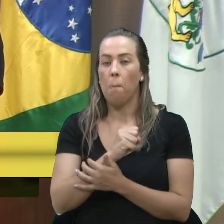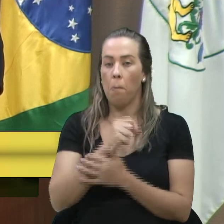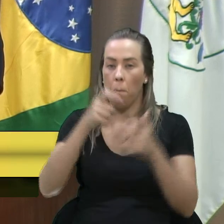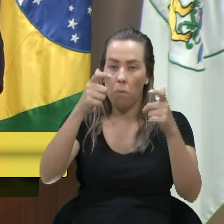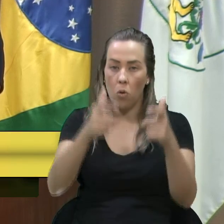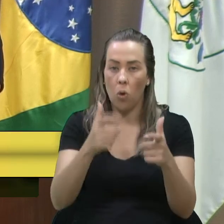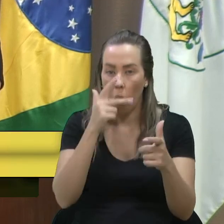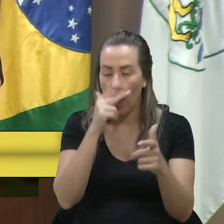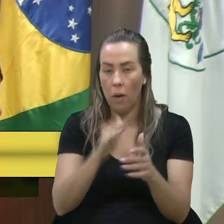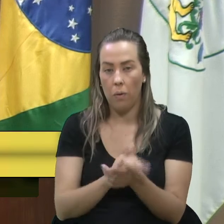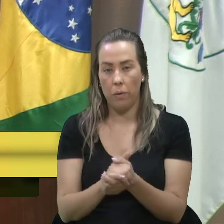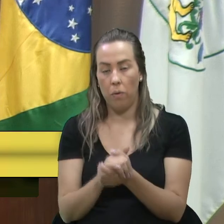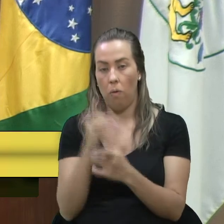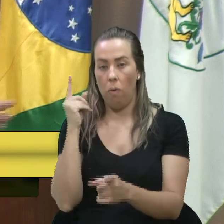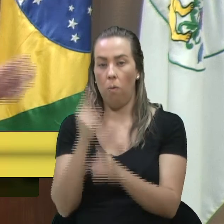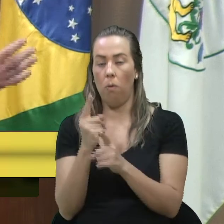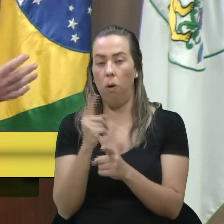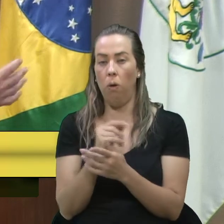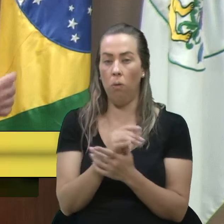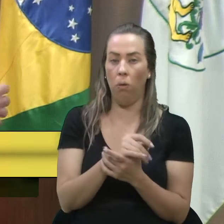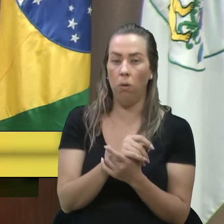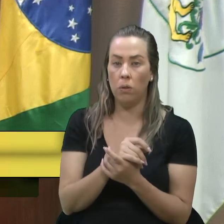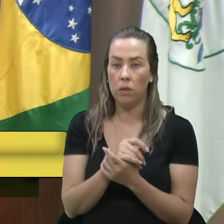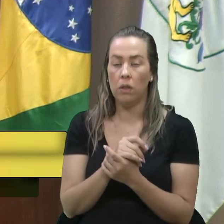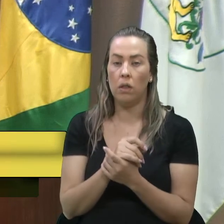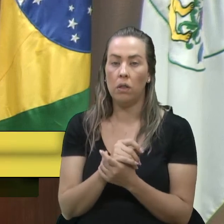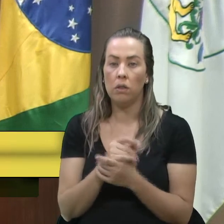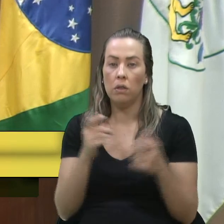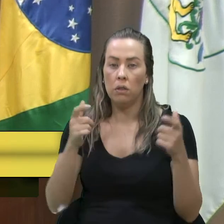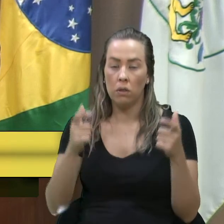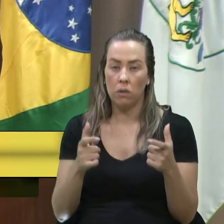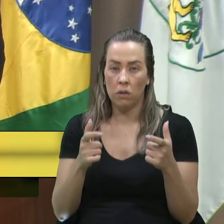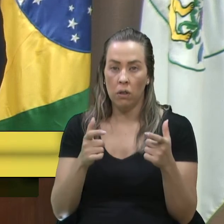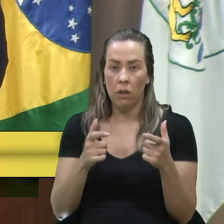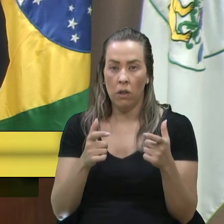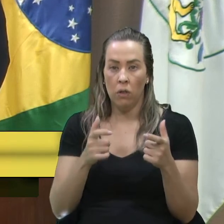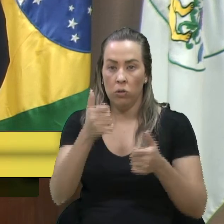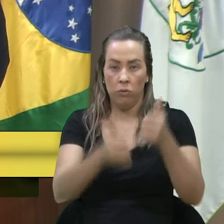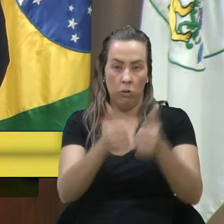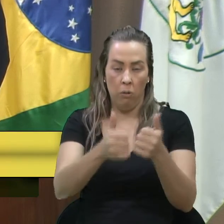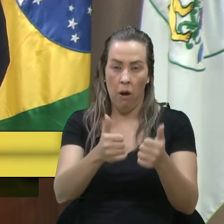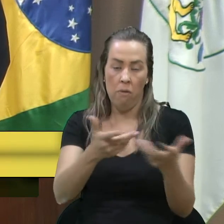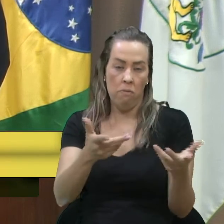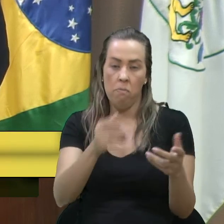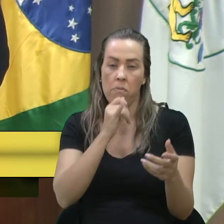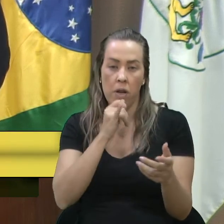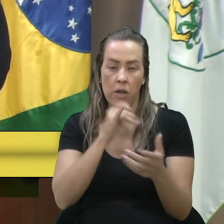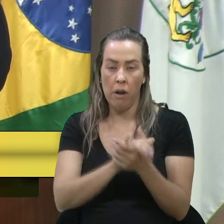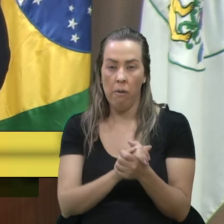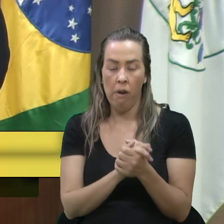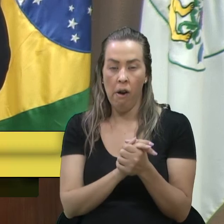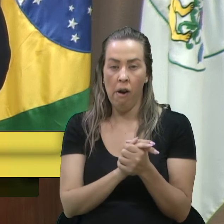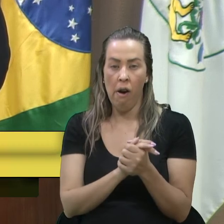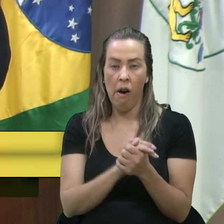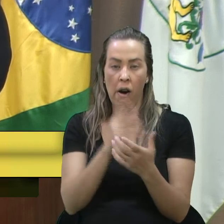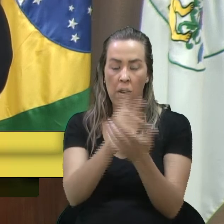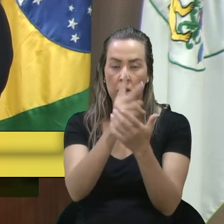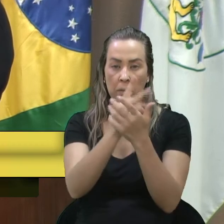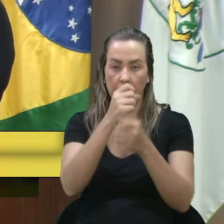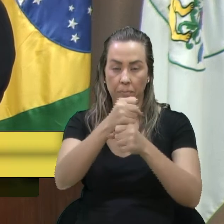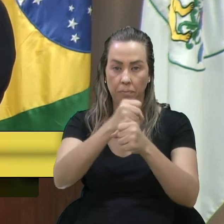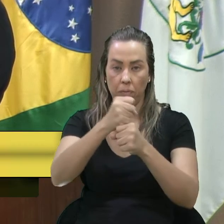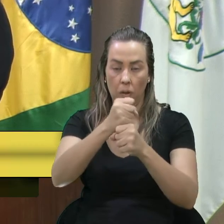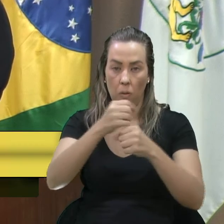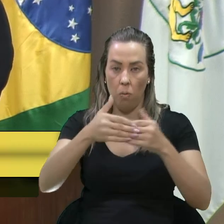padaria. Vamos nos encontrar no mesmo jogo de futebol. Vamos continuar aqui por muitos